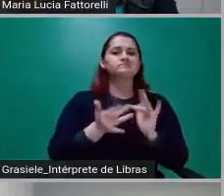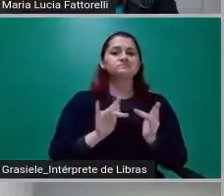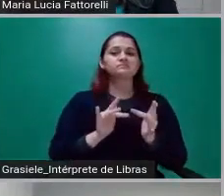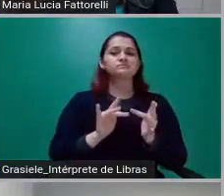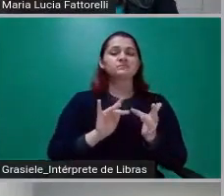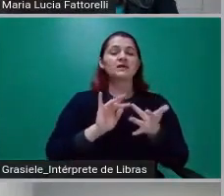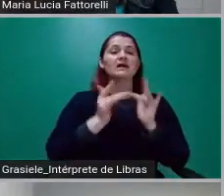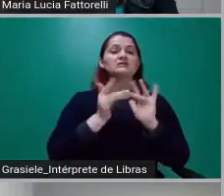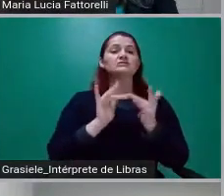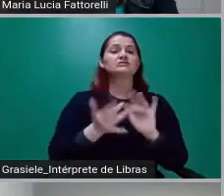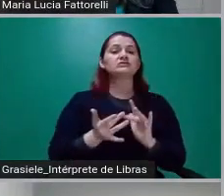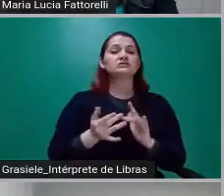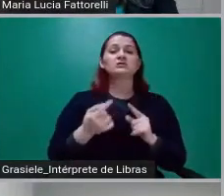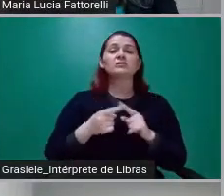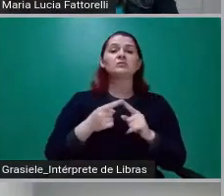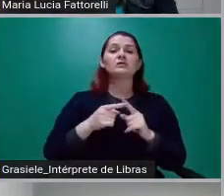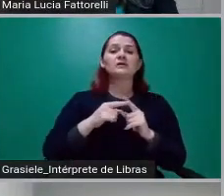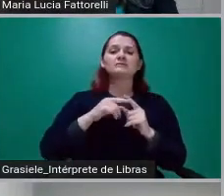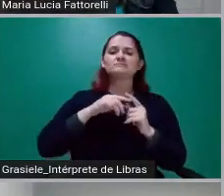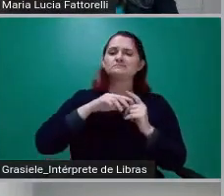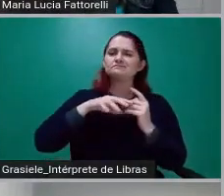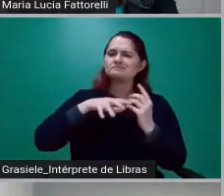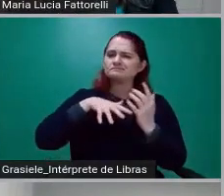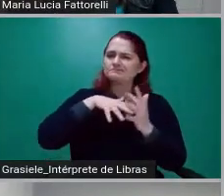indissociavelmente numa charneira